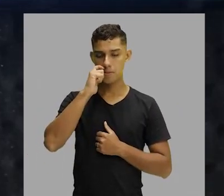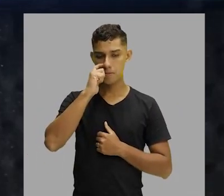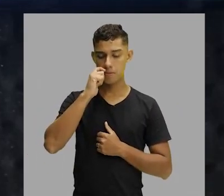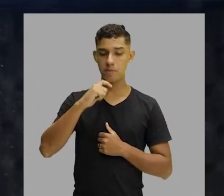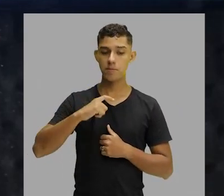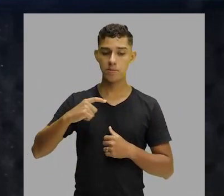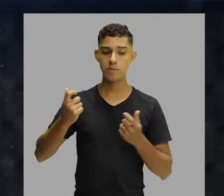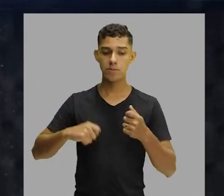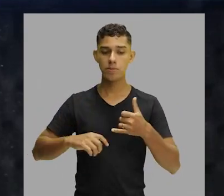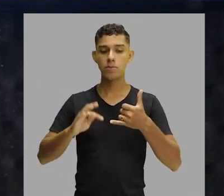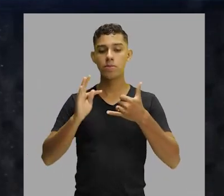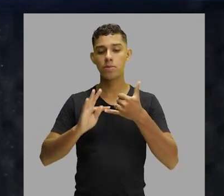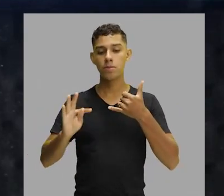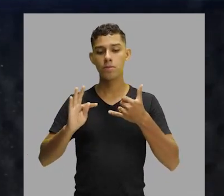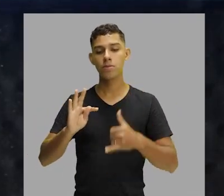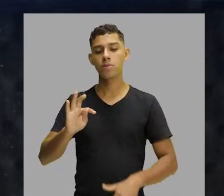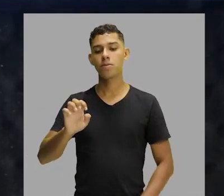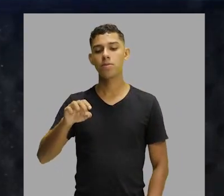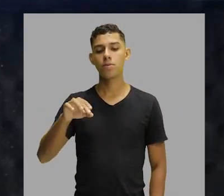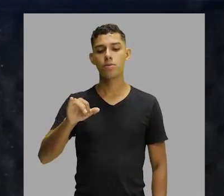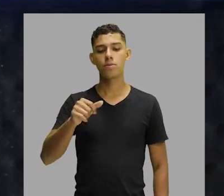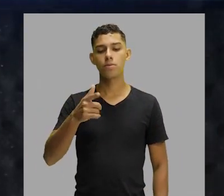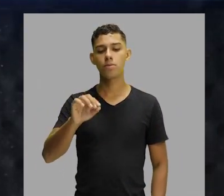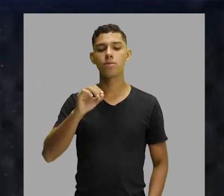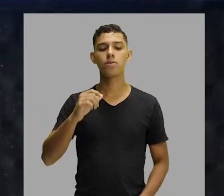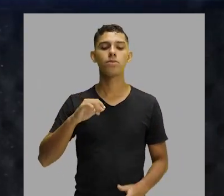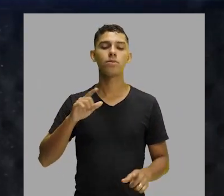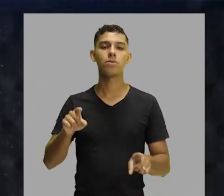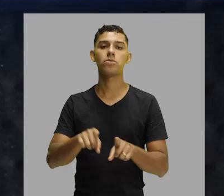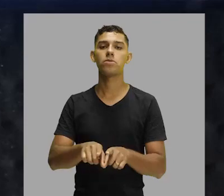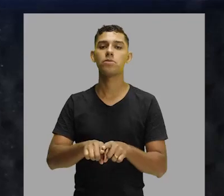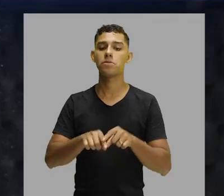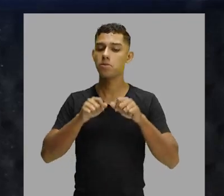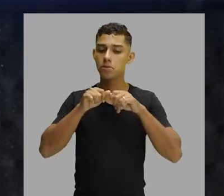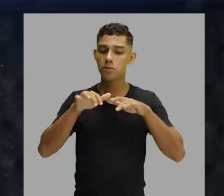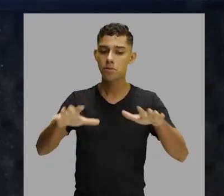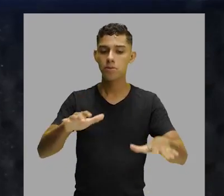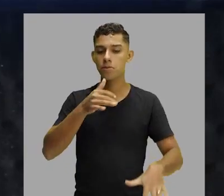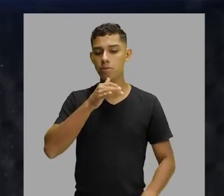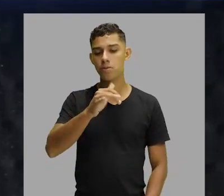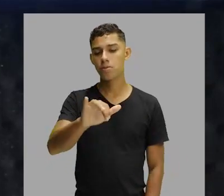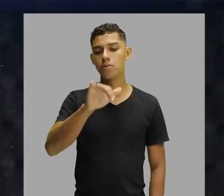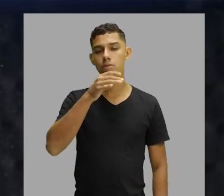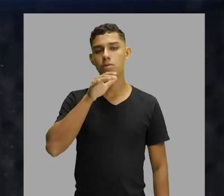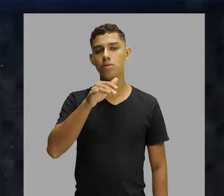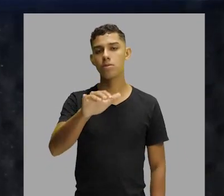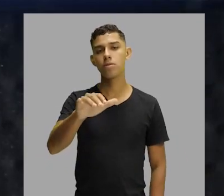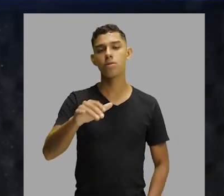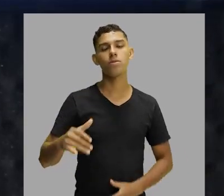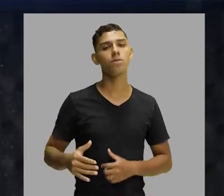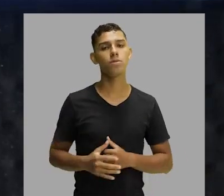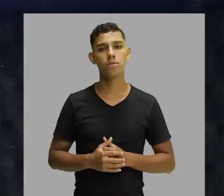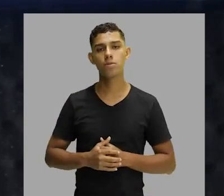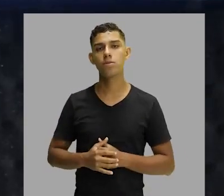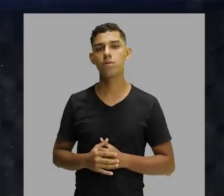tensão e de uma amplificação de corrente. Né? Então ele vai amplificar a tensão e vai amplificar a